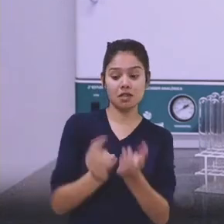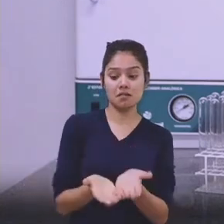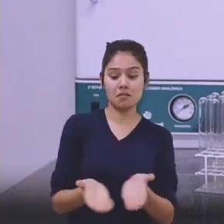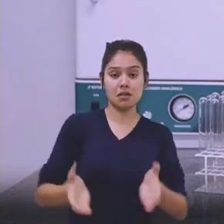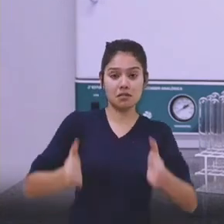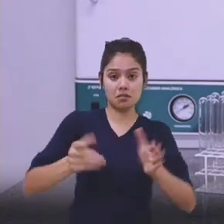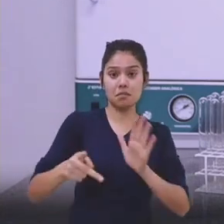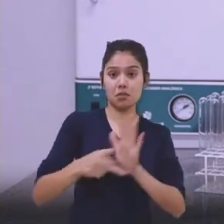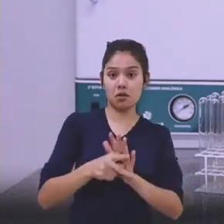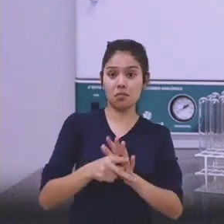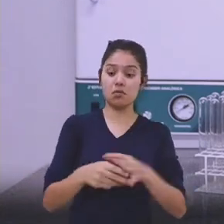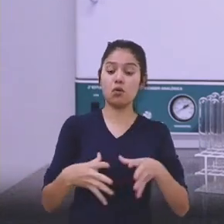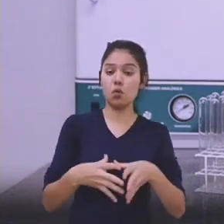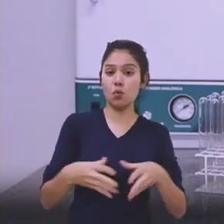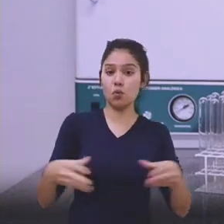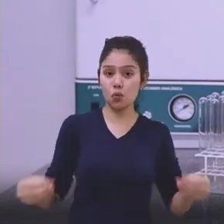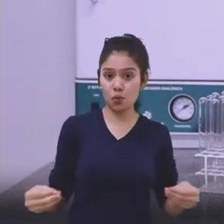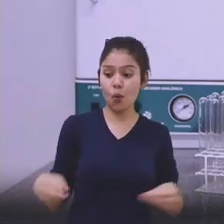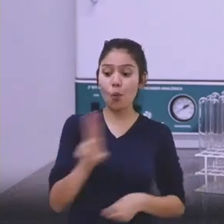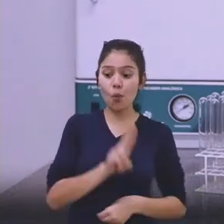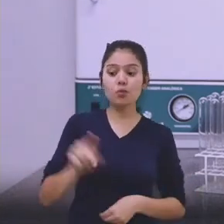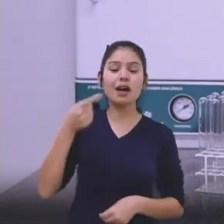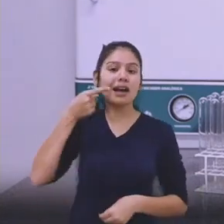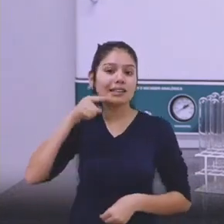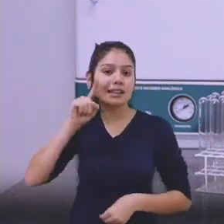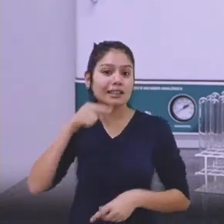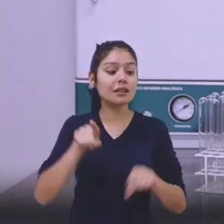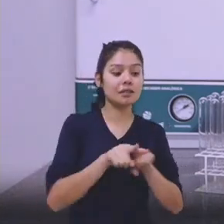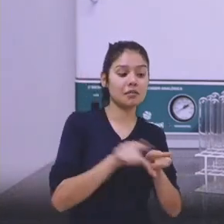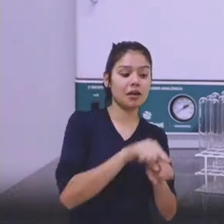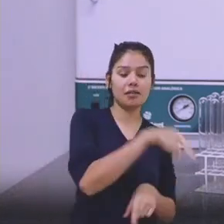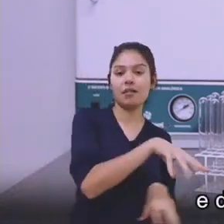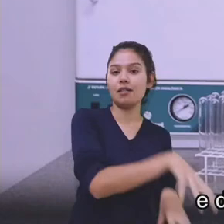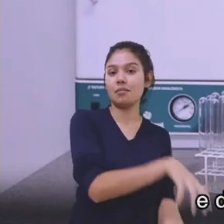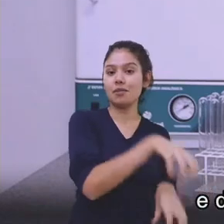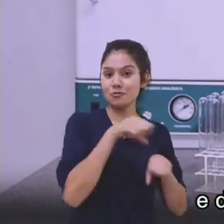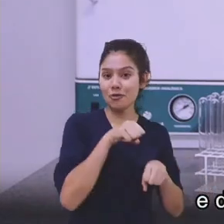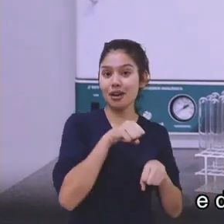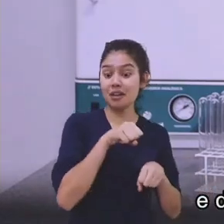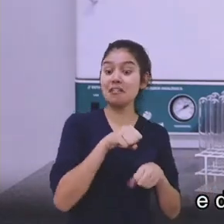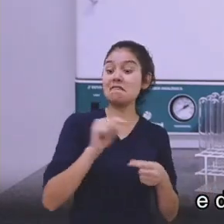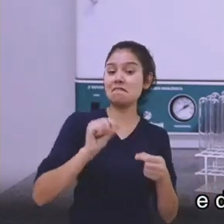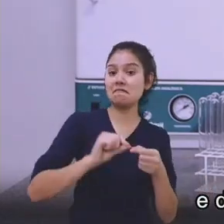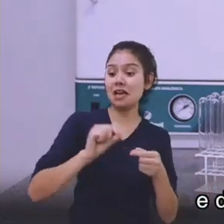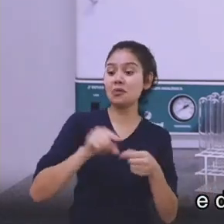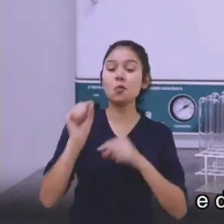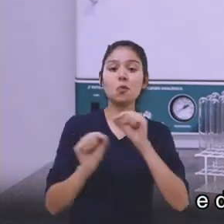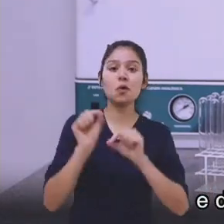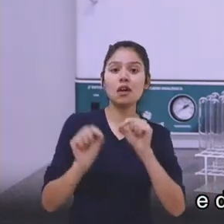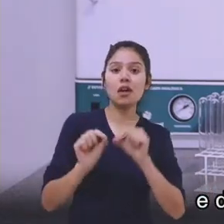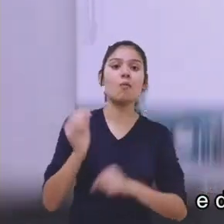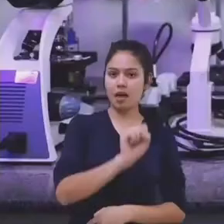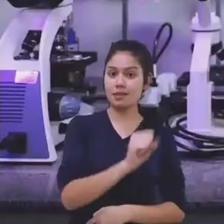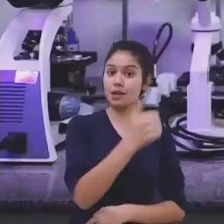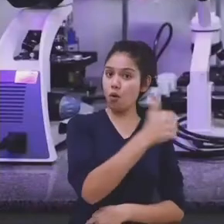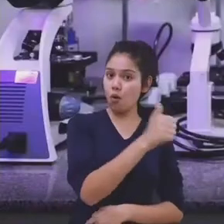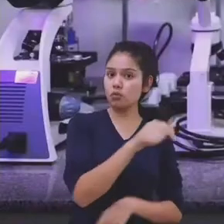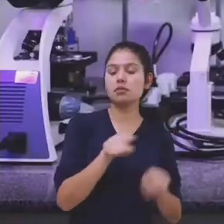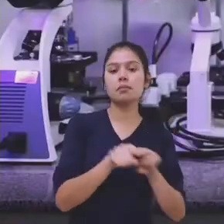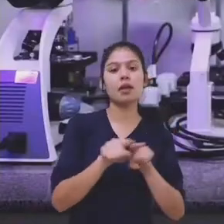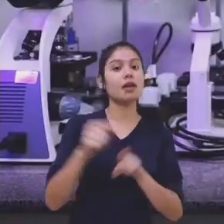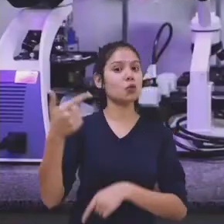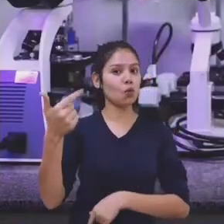partir da fécula de mandioca e bagaço de cana, substituindo as bandejas de isopor e diminuindo o impacto que elas causam no meio